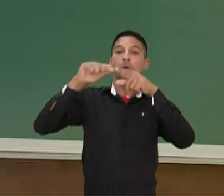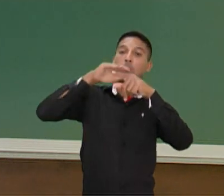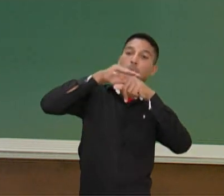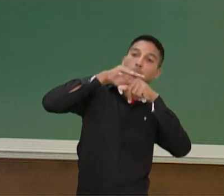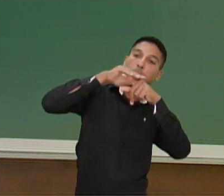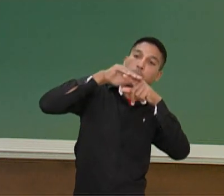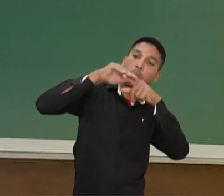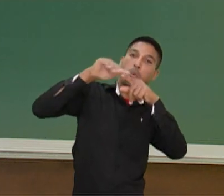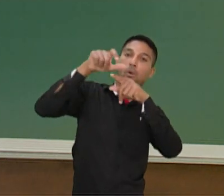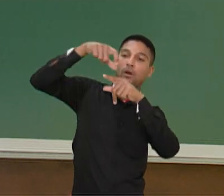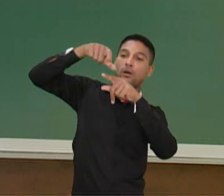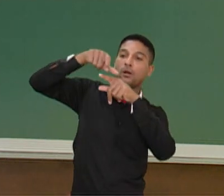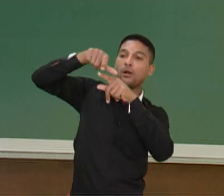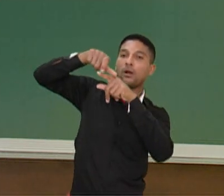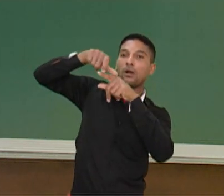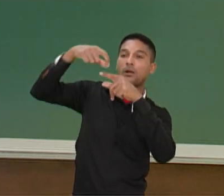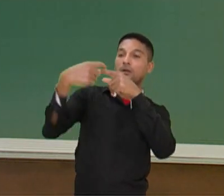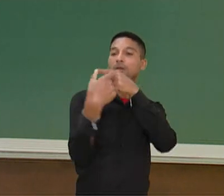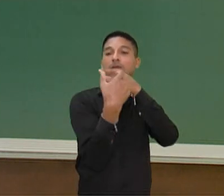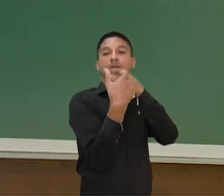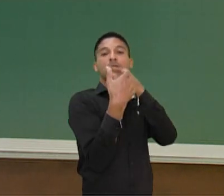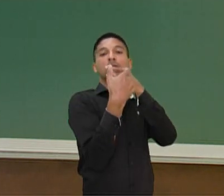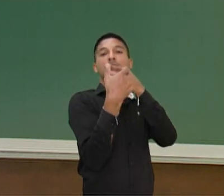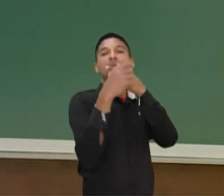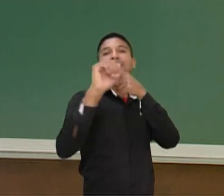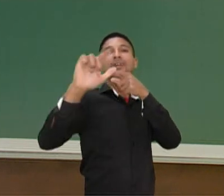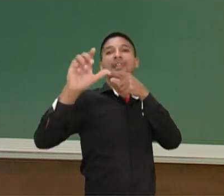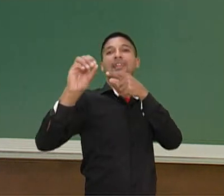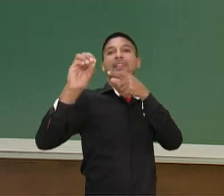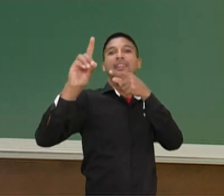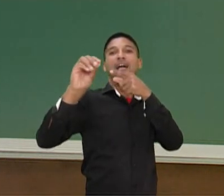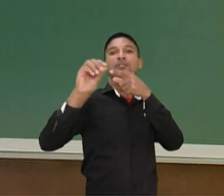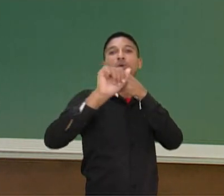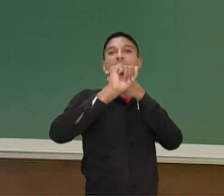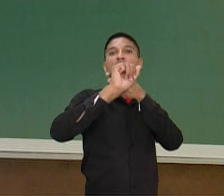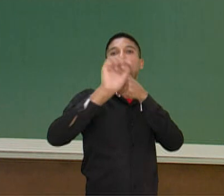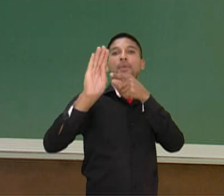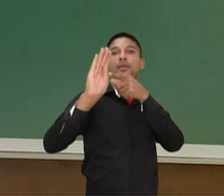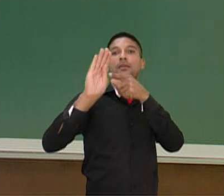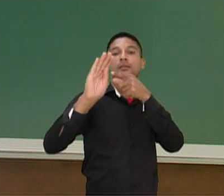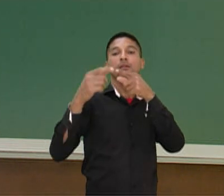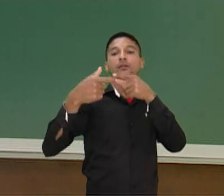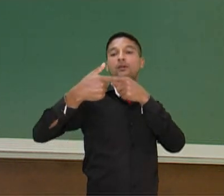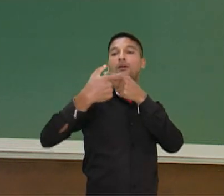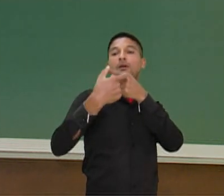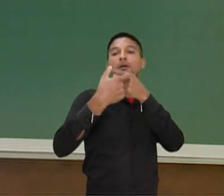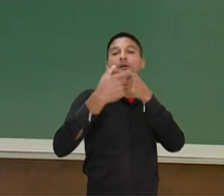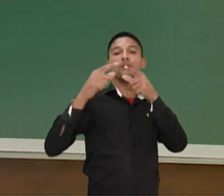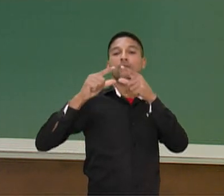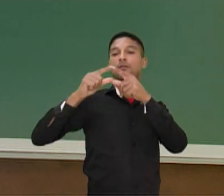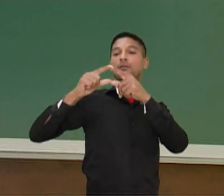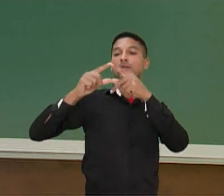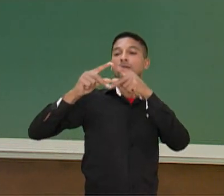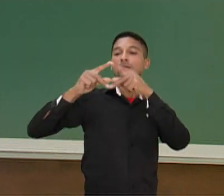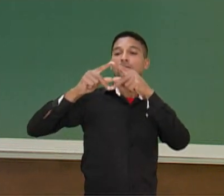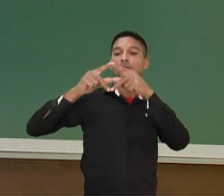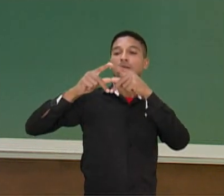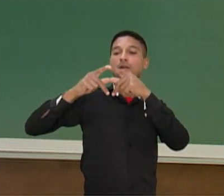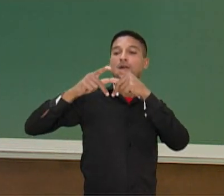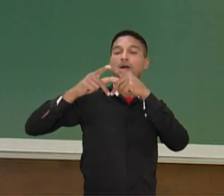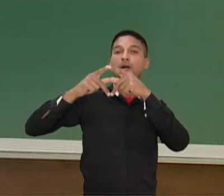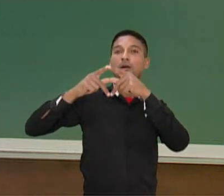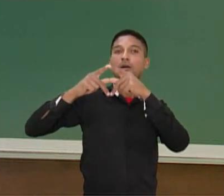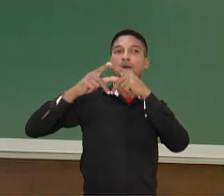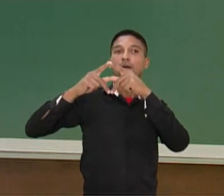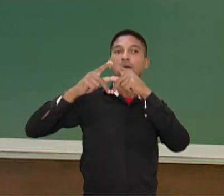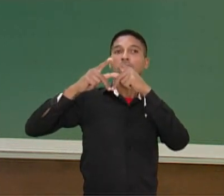Então, ele começa no A e termina no B. Ou, se você ler ao contrário, ele começa no B e termina no A. Tanto